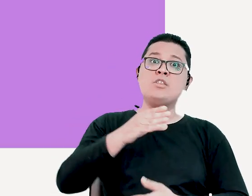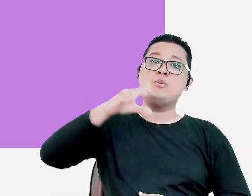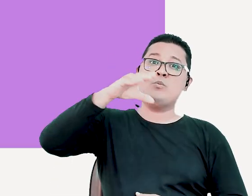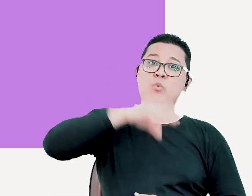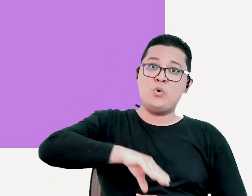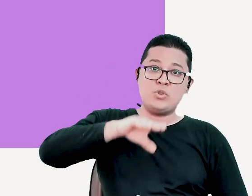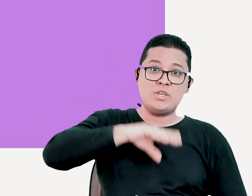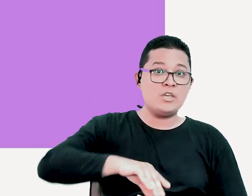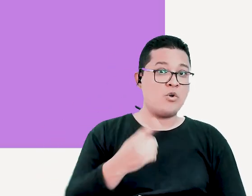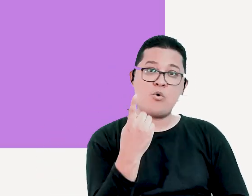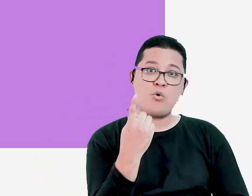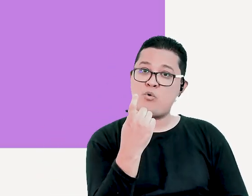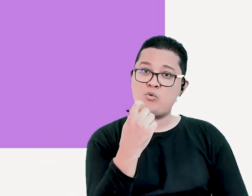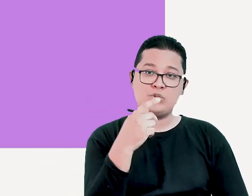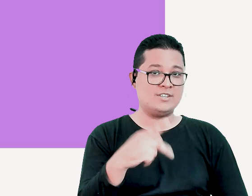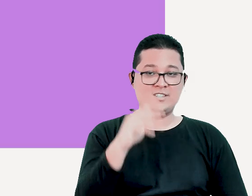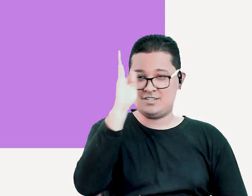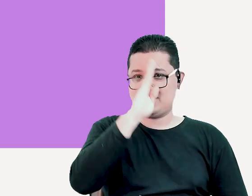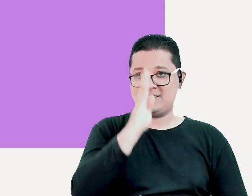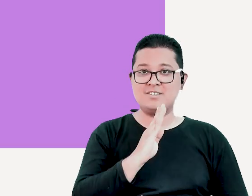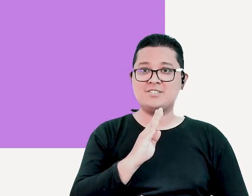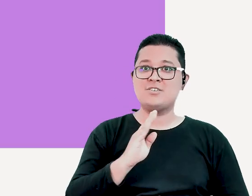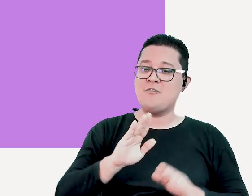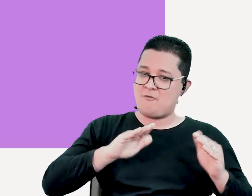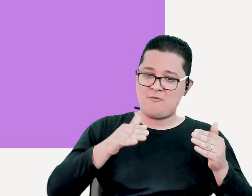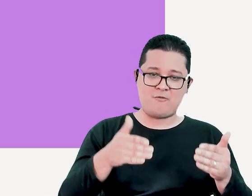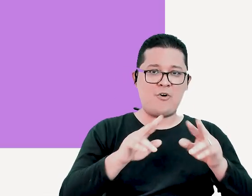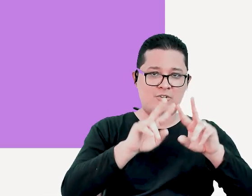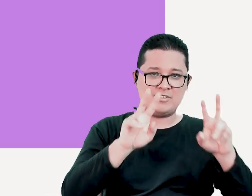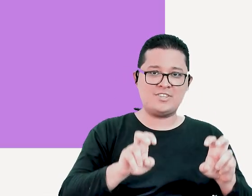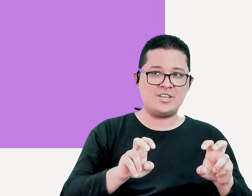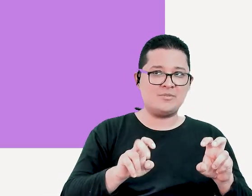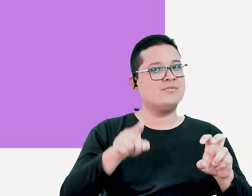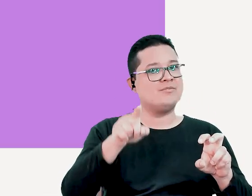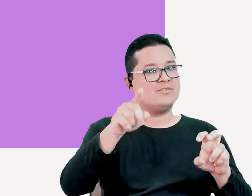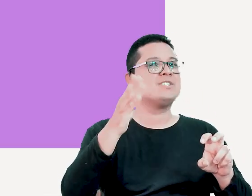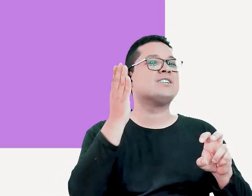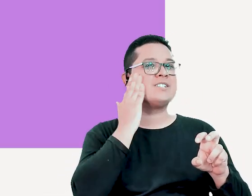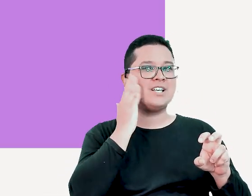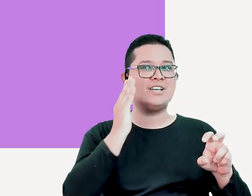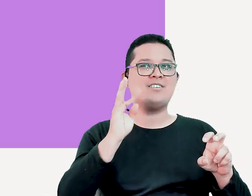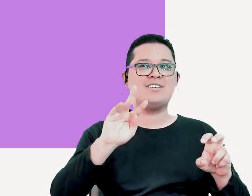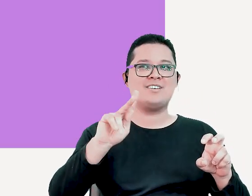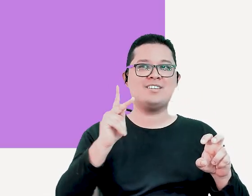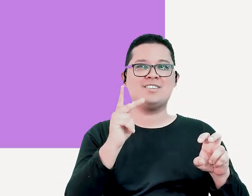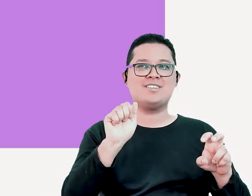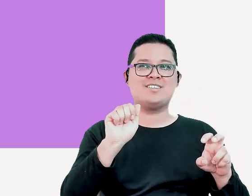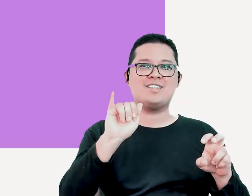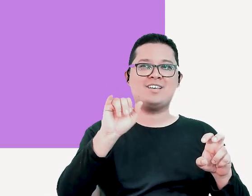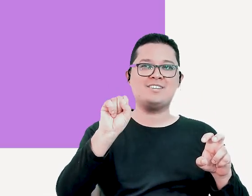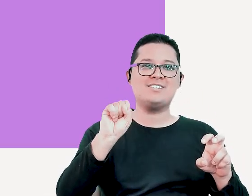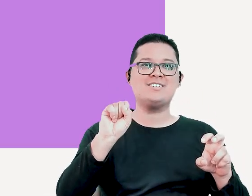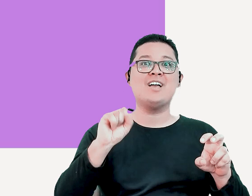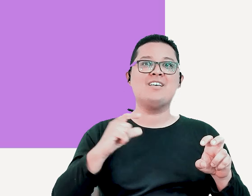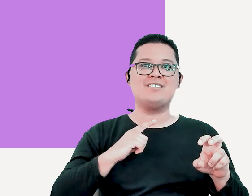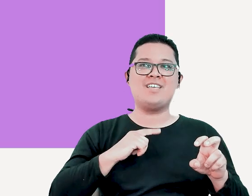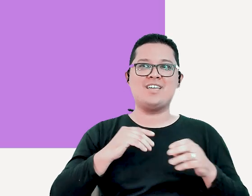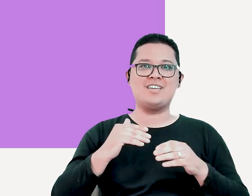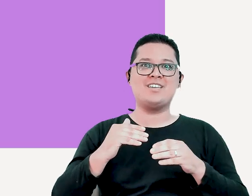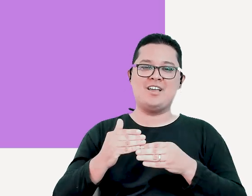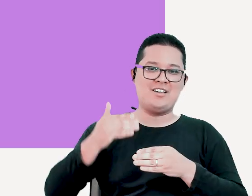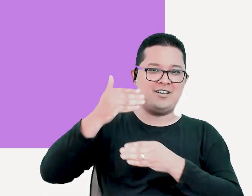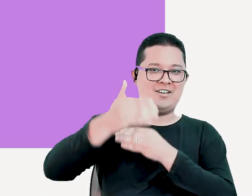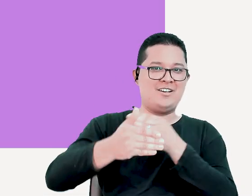nesse tema. Thaís, você já imagina que a gente vai te convidar para gravar a segunda temporada, né? Então, prepare-se que vem